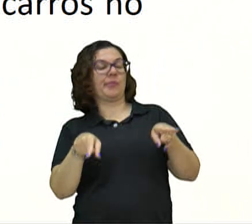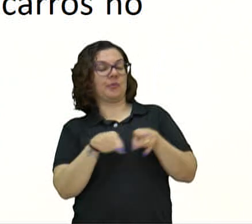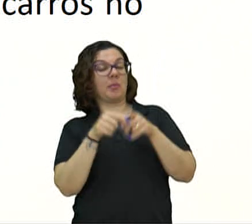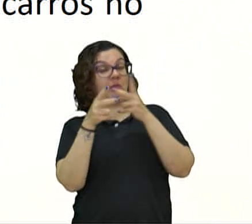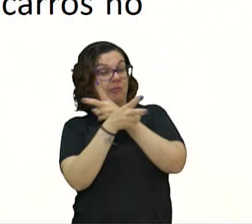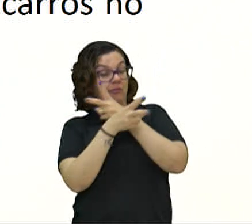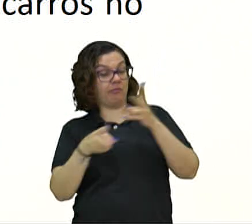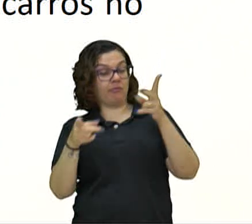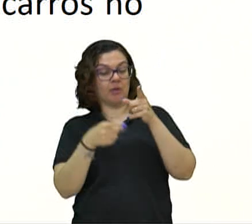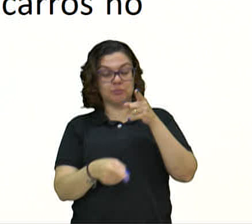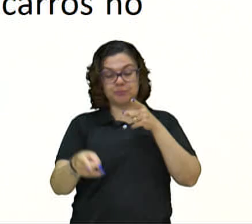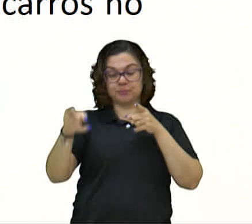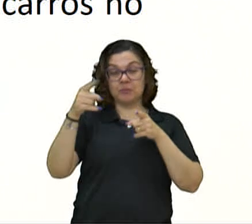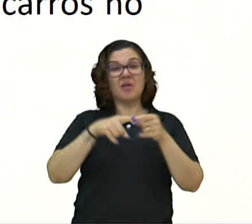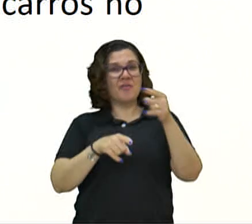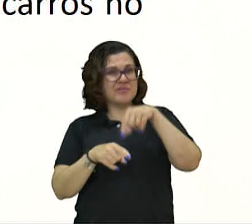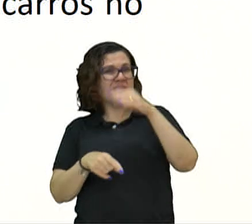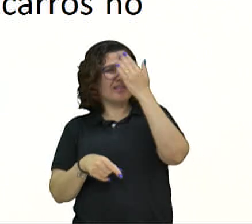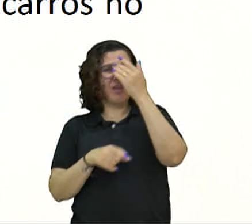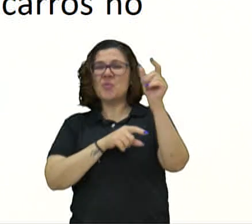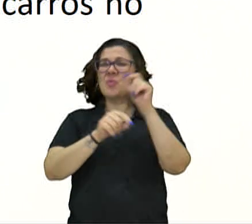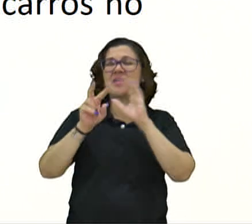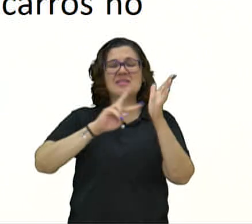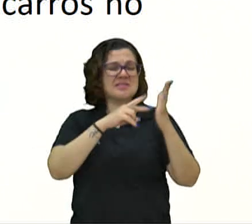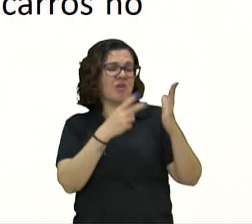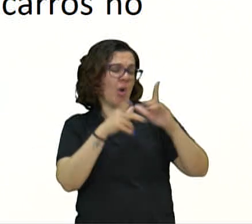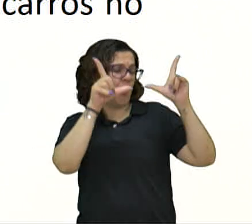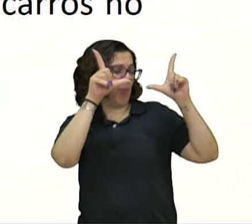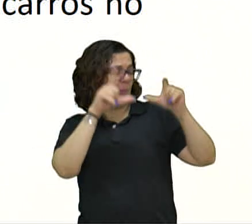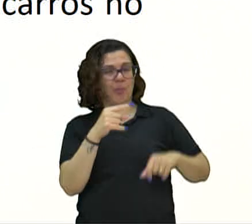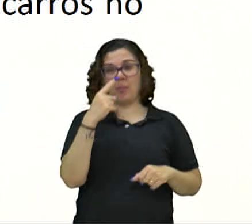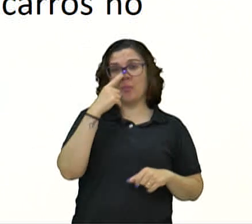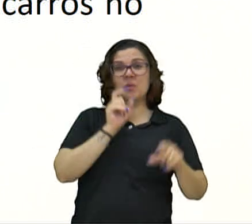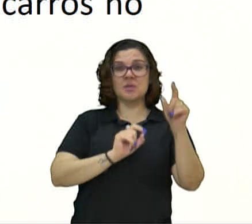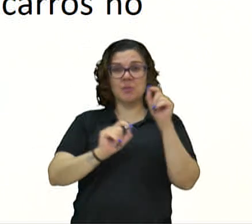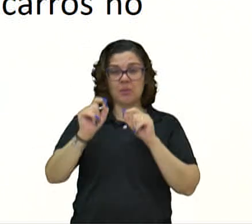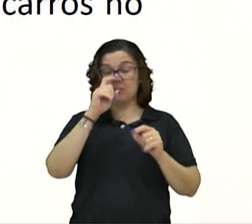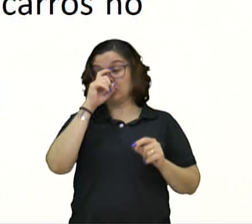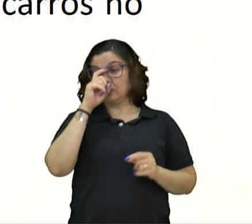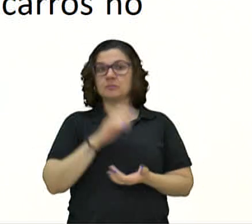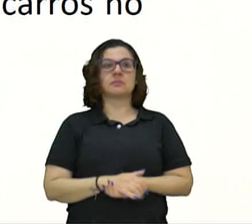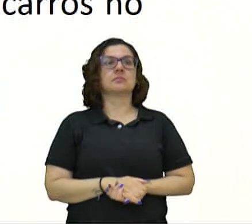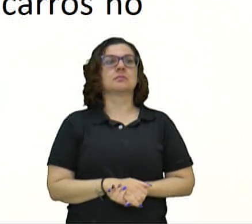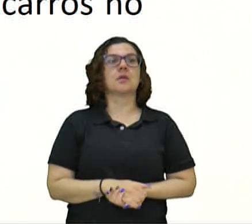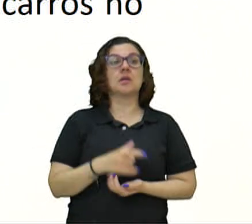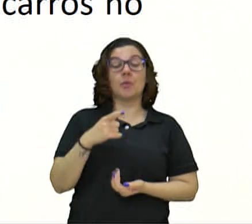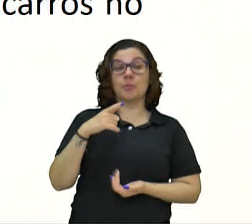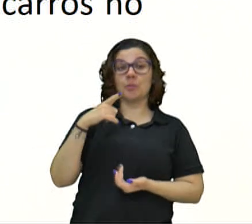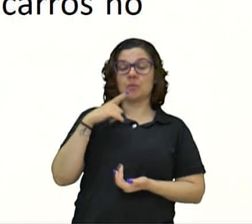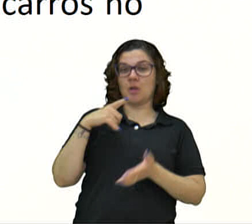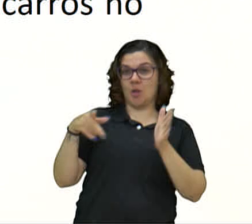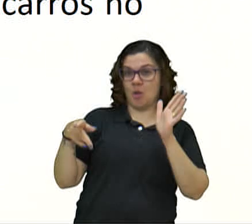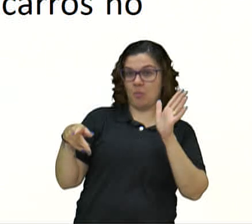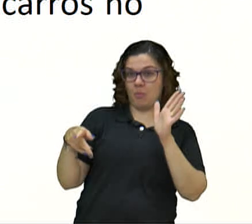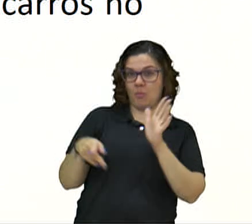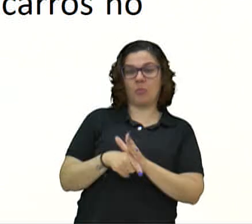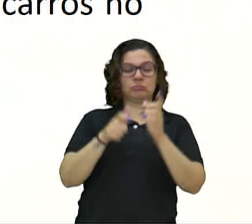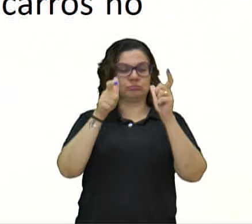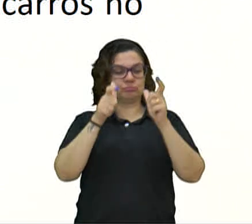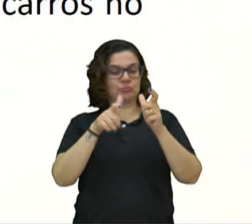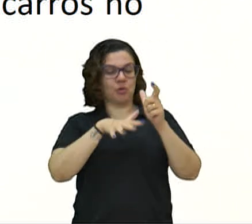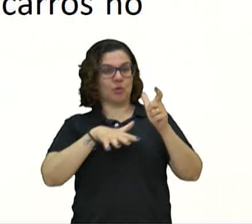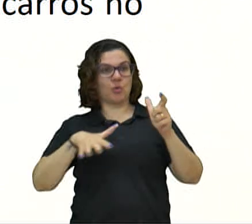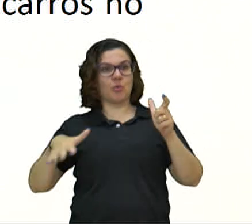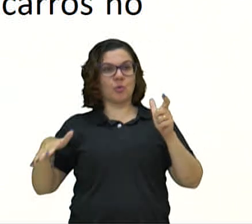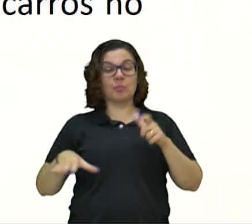que isso representa em termos de redução de emissão de poluentes o um documento do australian cattle herds in the